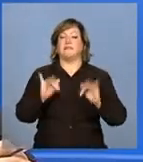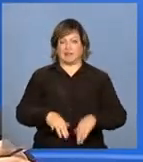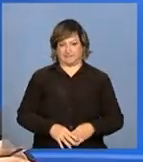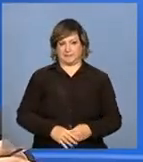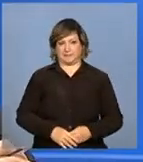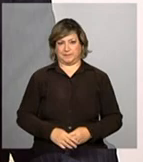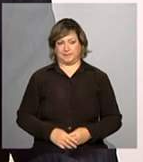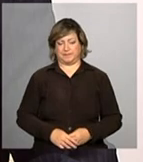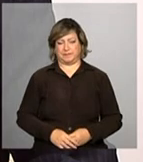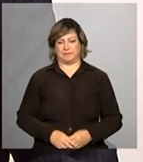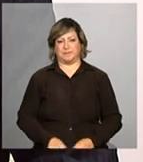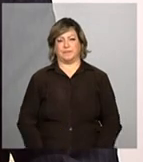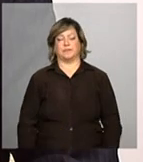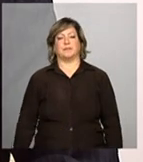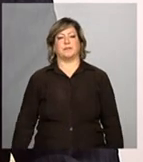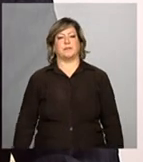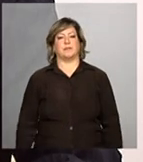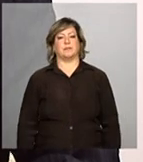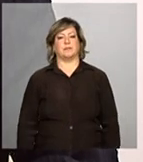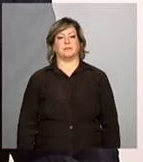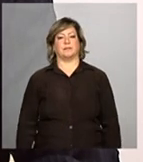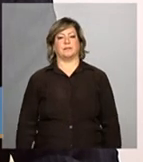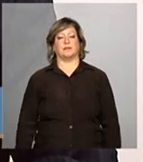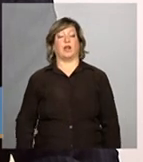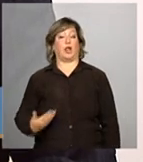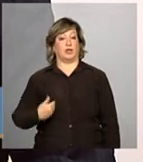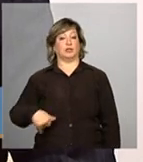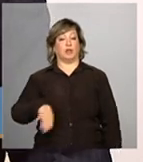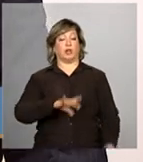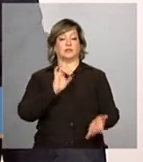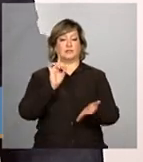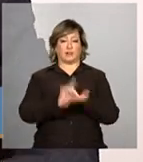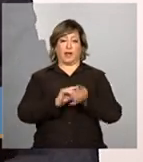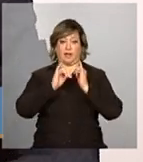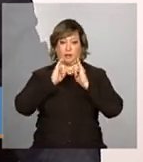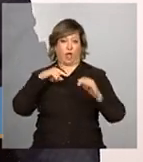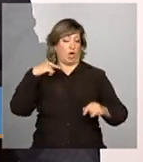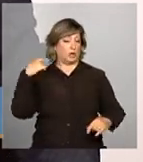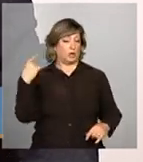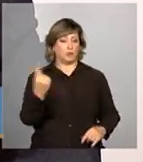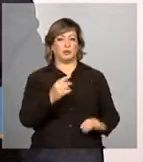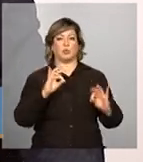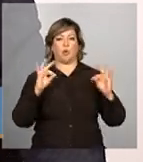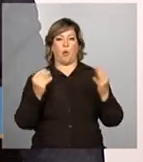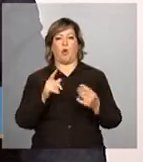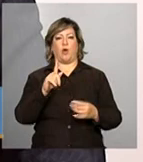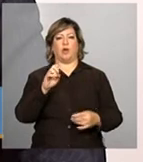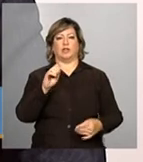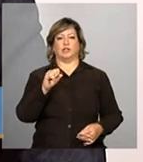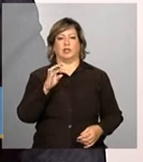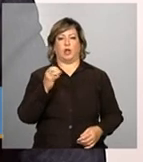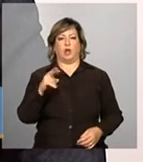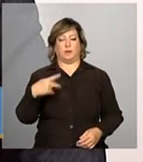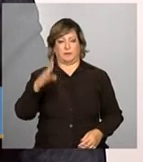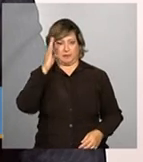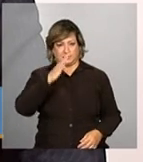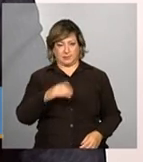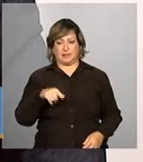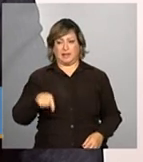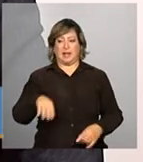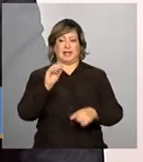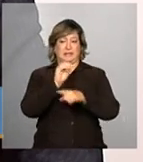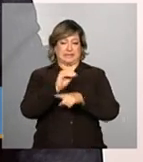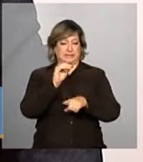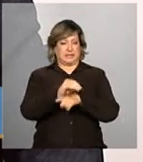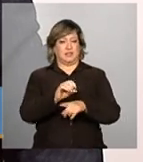finais então nós de fato dizemos a todos os gestores brasileiros que Assistência Social ela